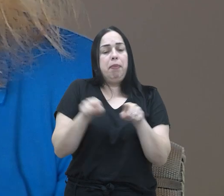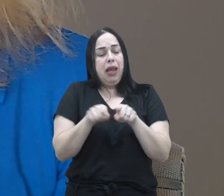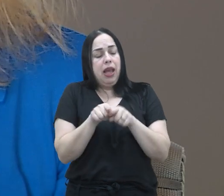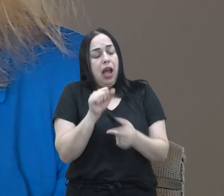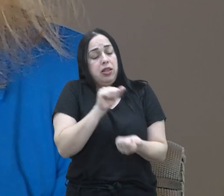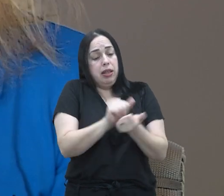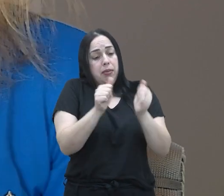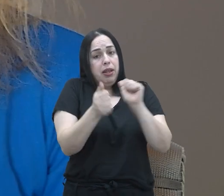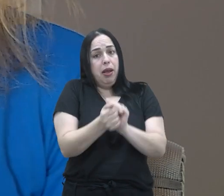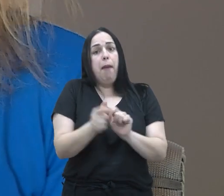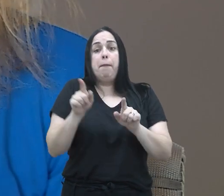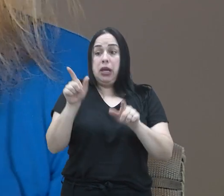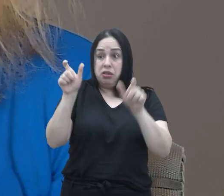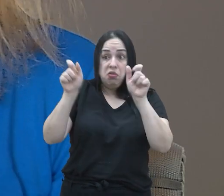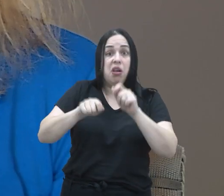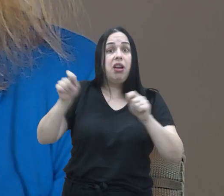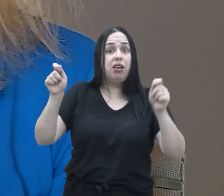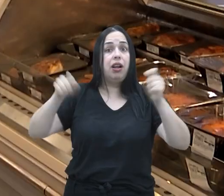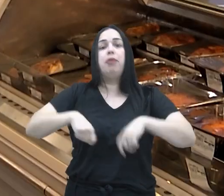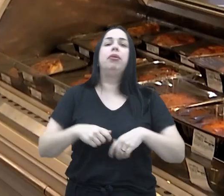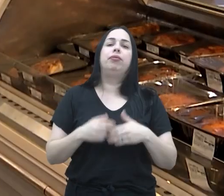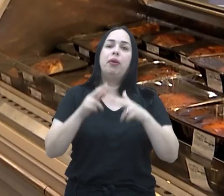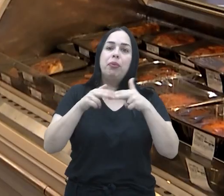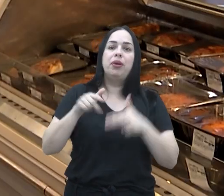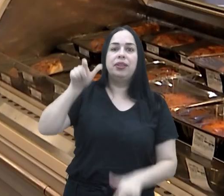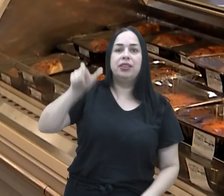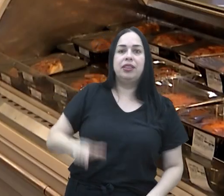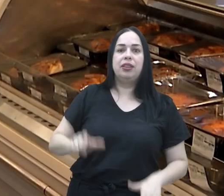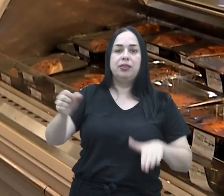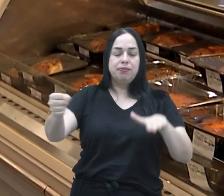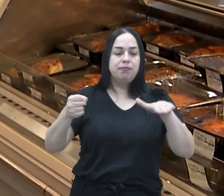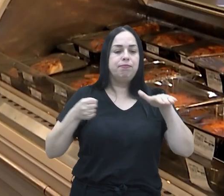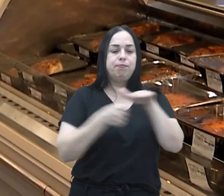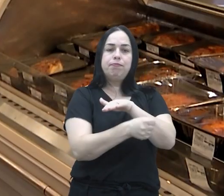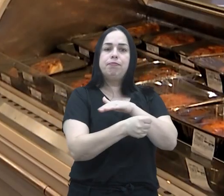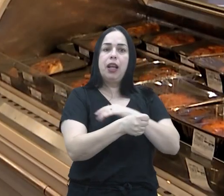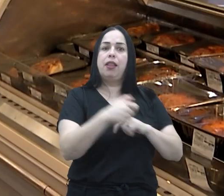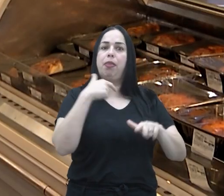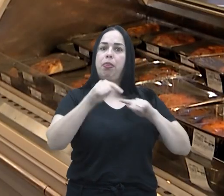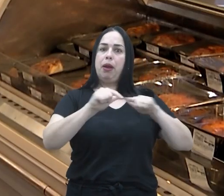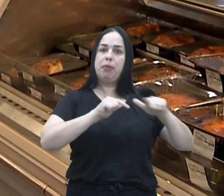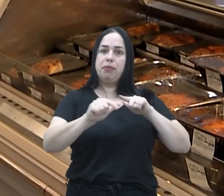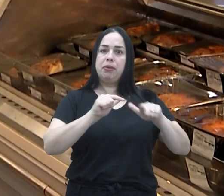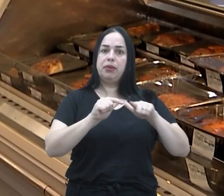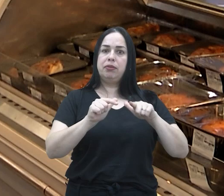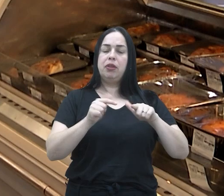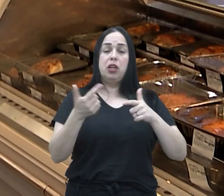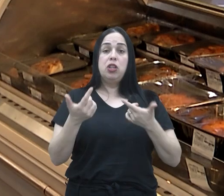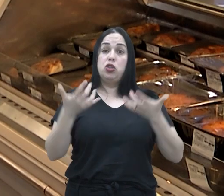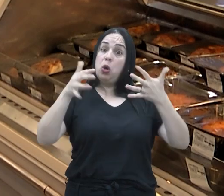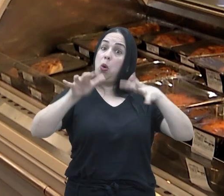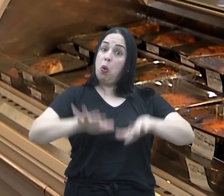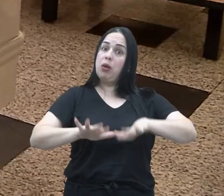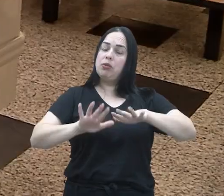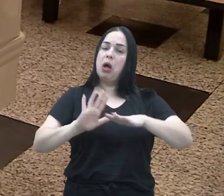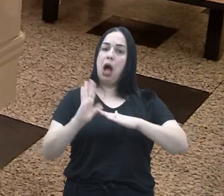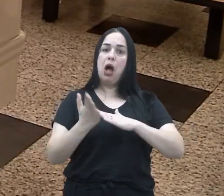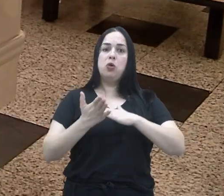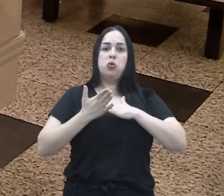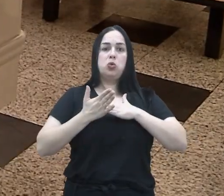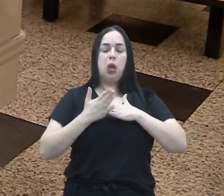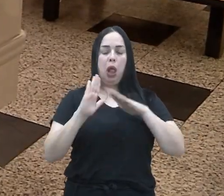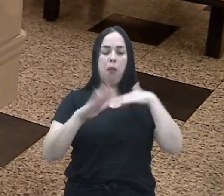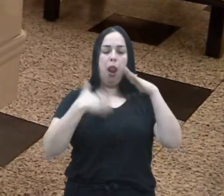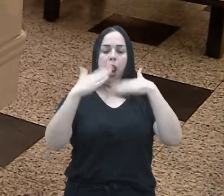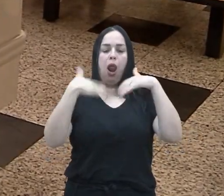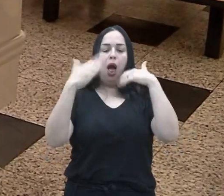necessidade de adaptações, mas eles também são capazes. Para Lucas, estar inserido no mercado de trabalho de forma inclusiva